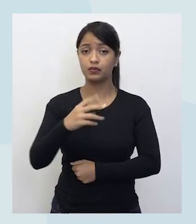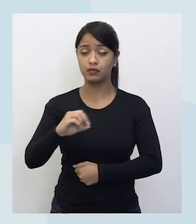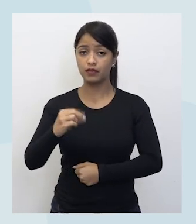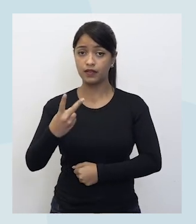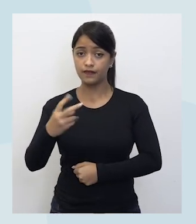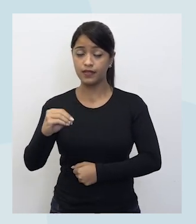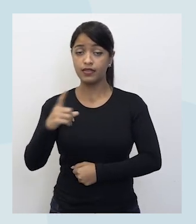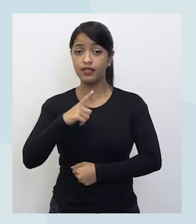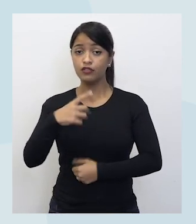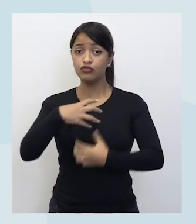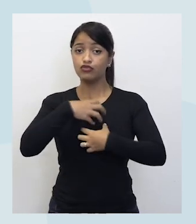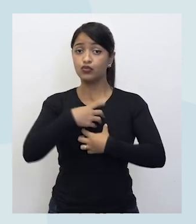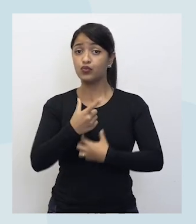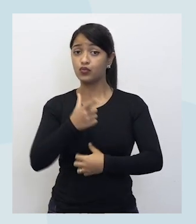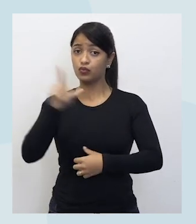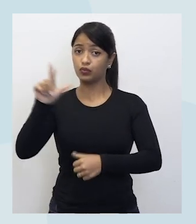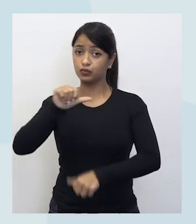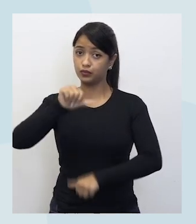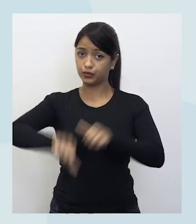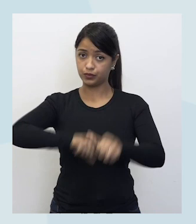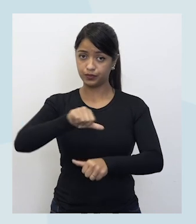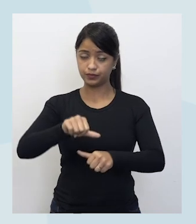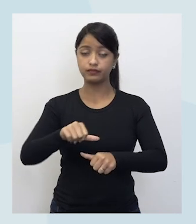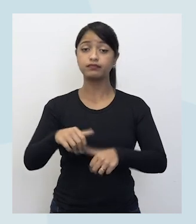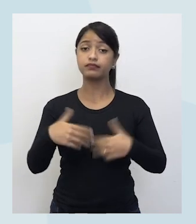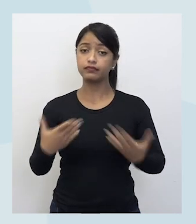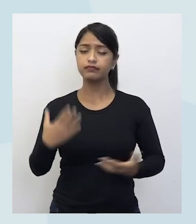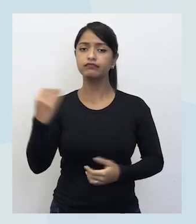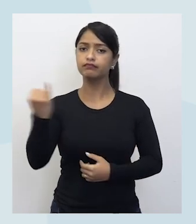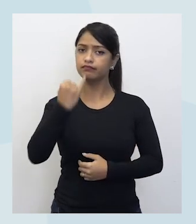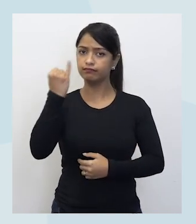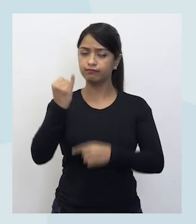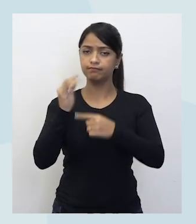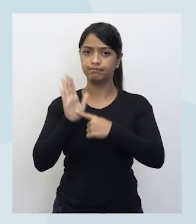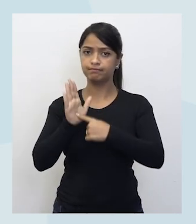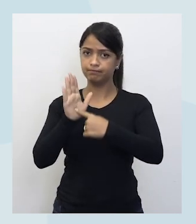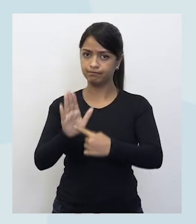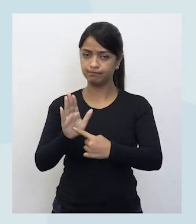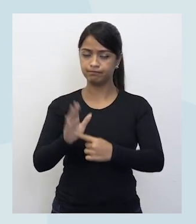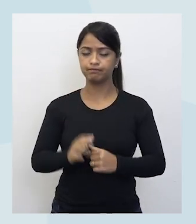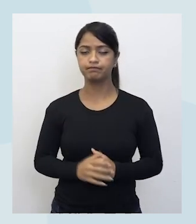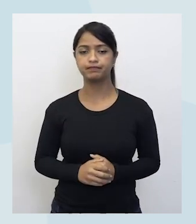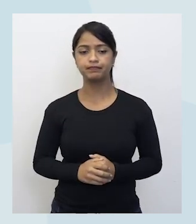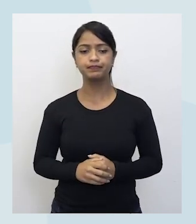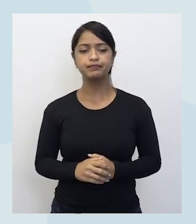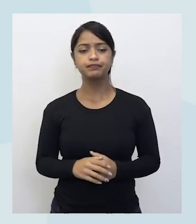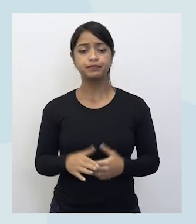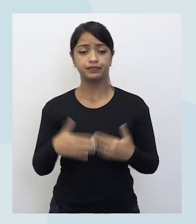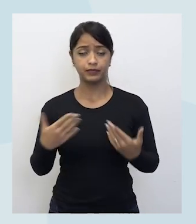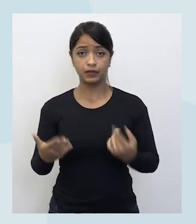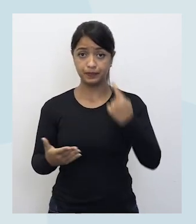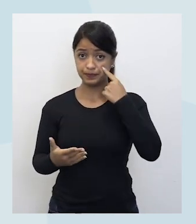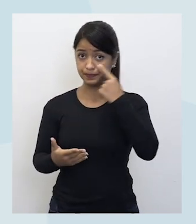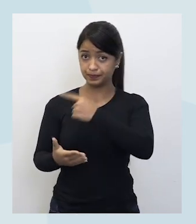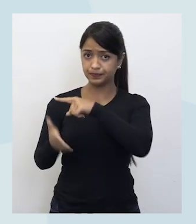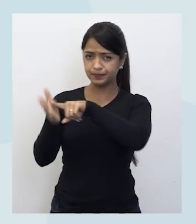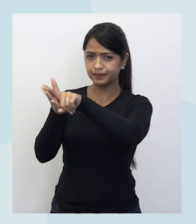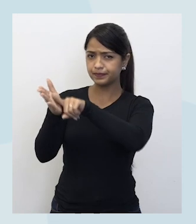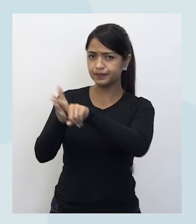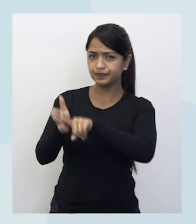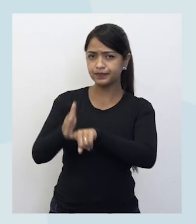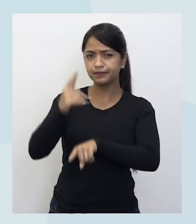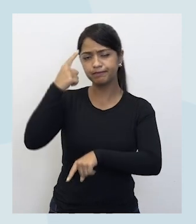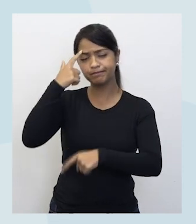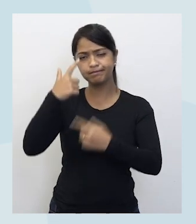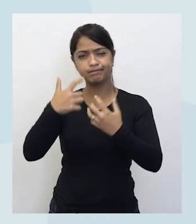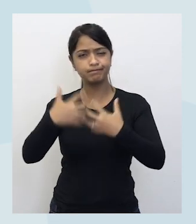outra condição. Então é importante sempre a gente ressaltar isso. E olhando, né, fazendo essa análise, pensando aí no Brasil, a